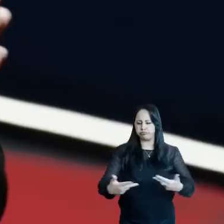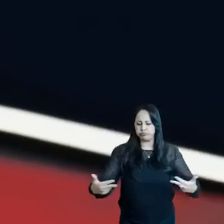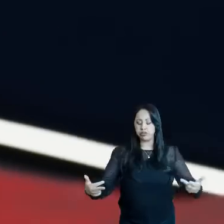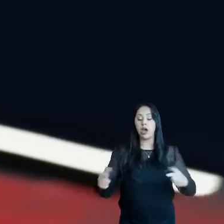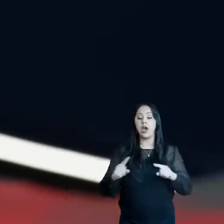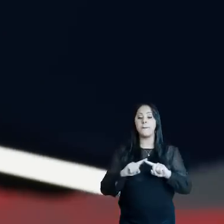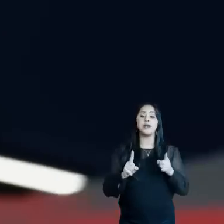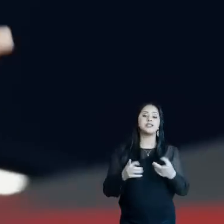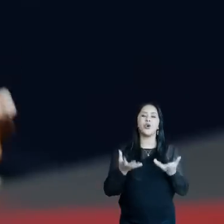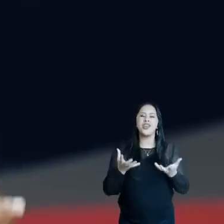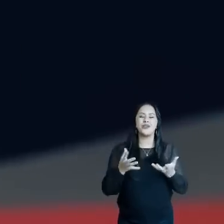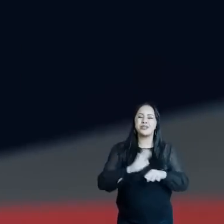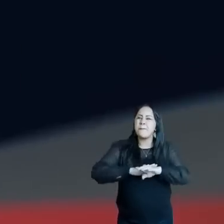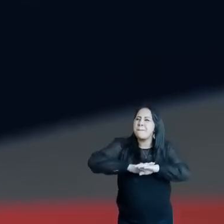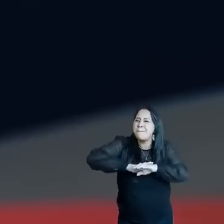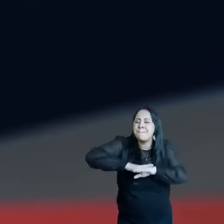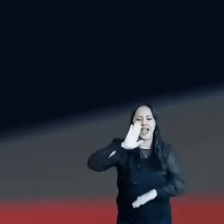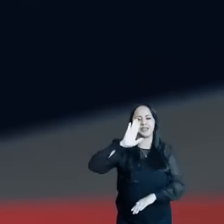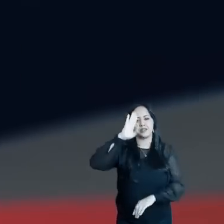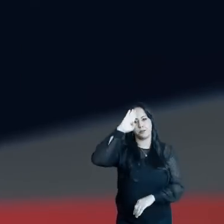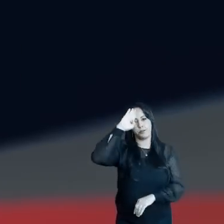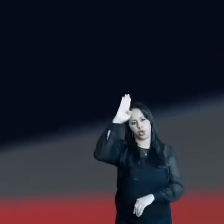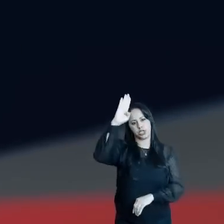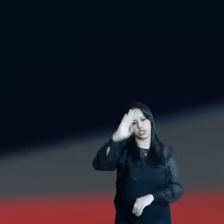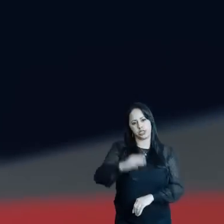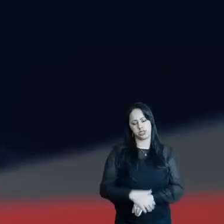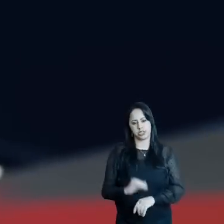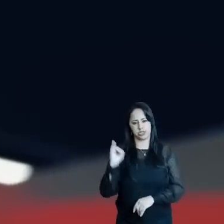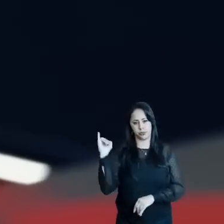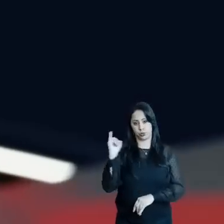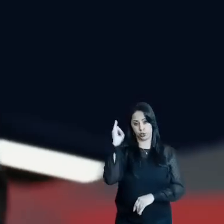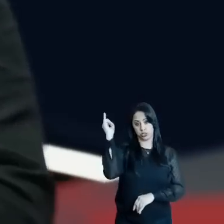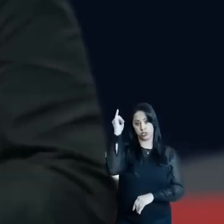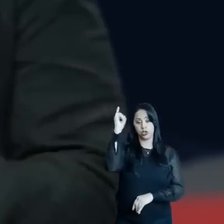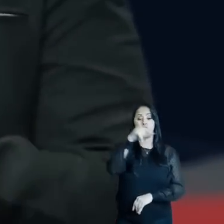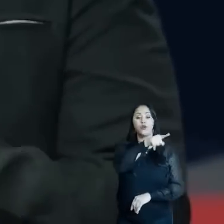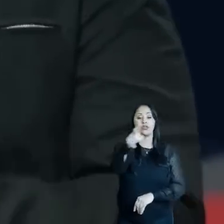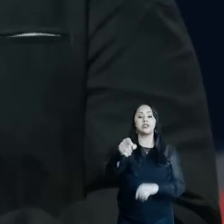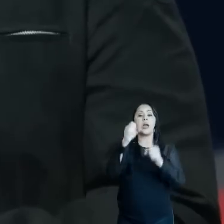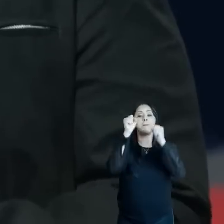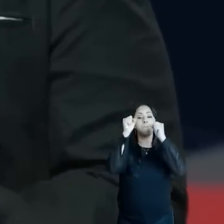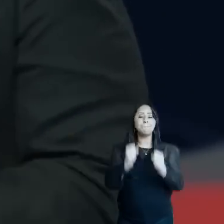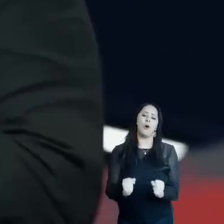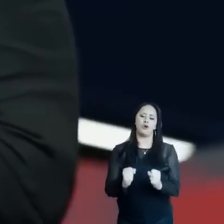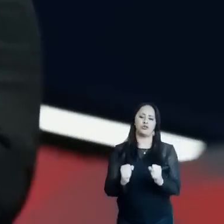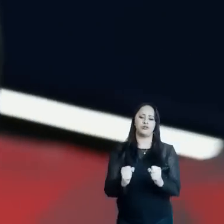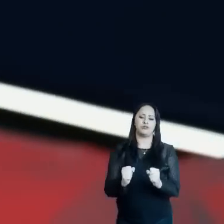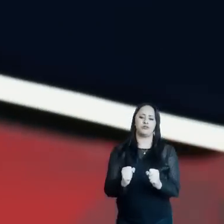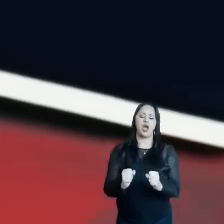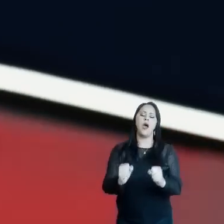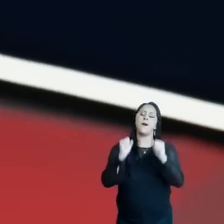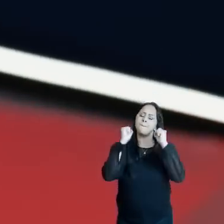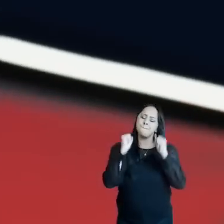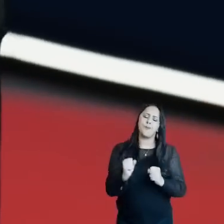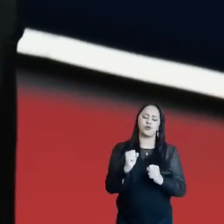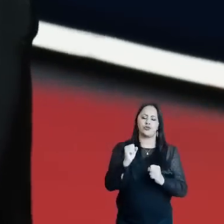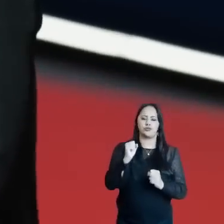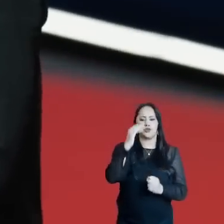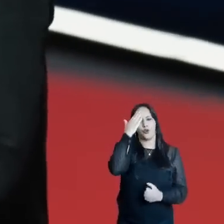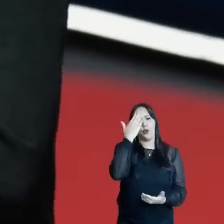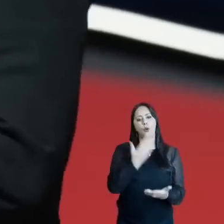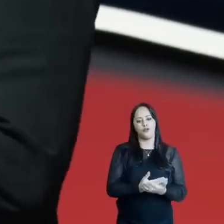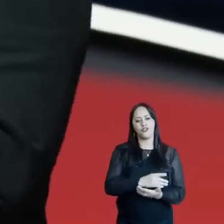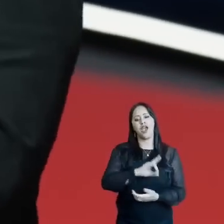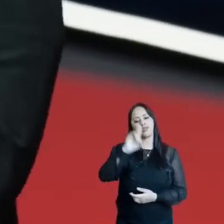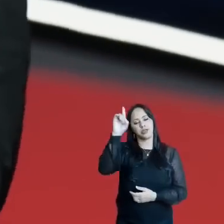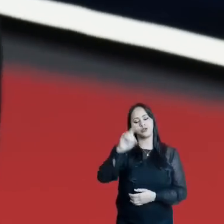que eu quero que vocês tomem de mais importante, é que vocês podem confiar em Deus. Se Deus